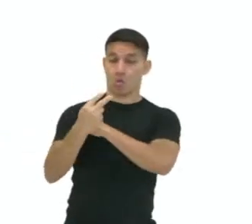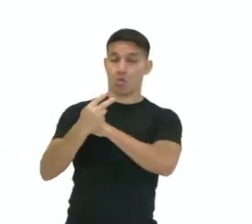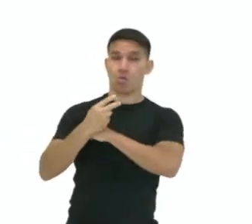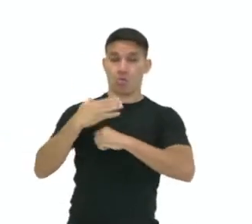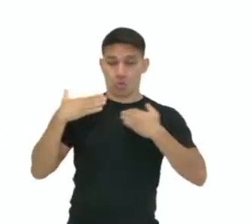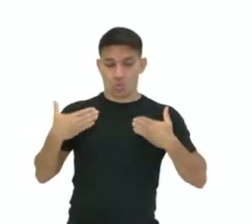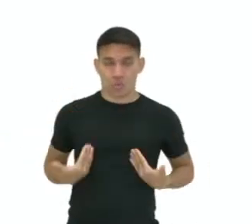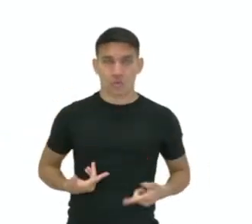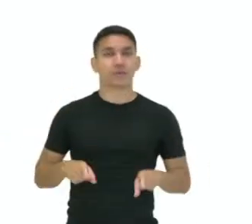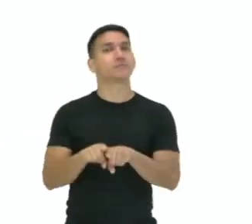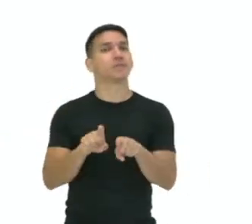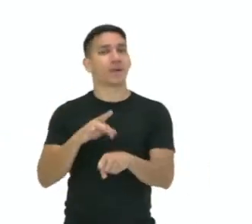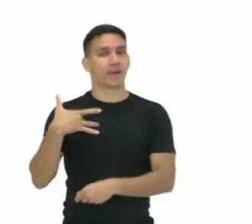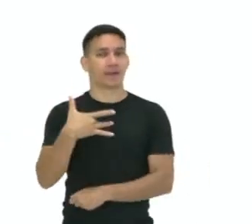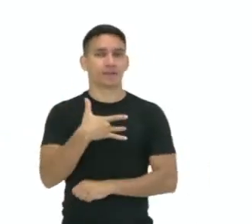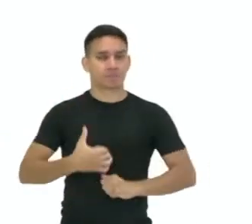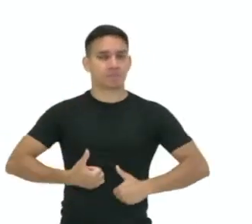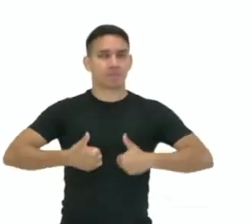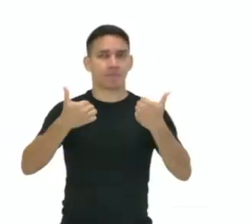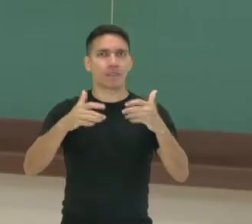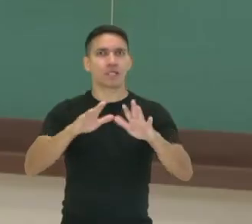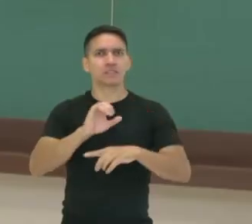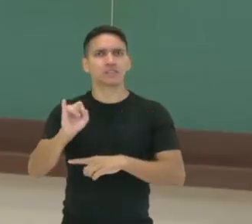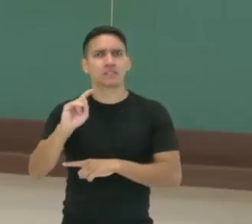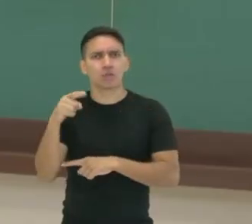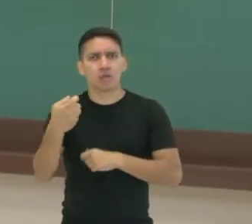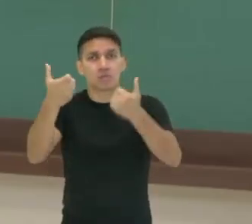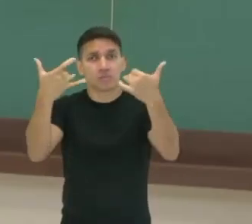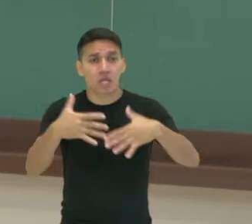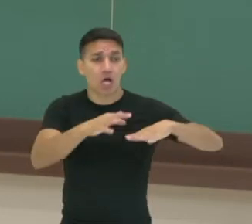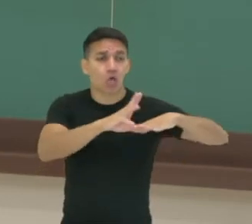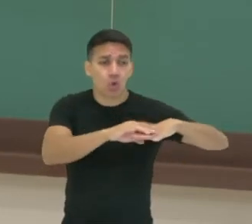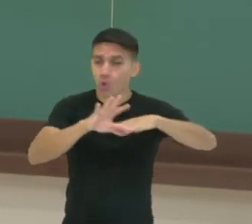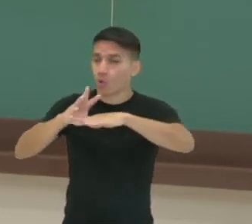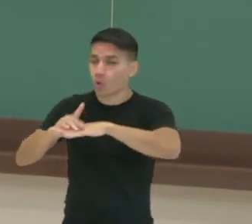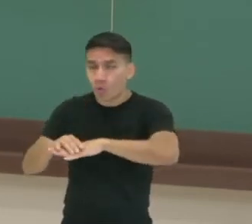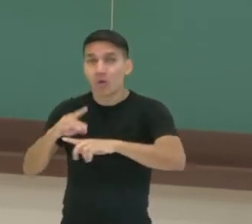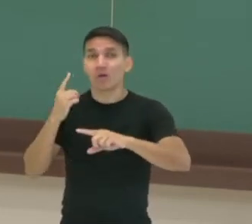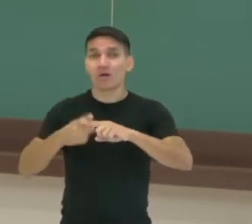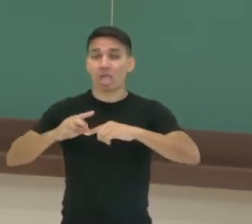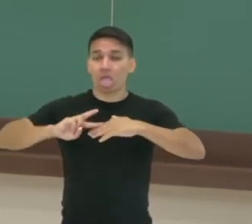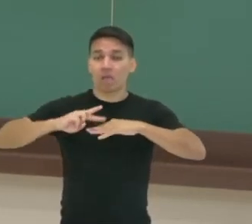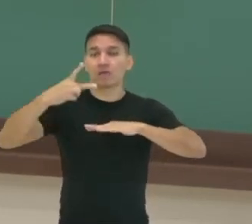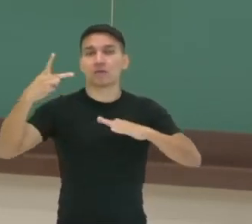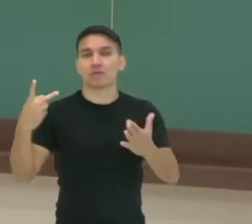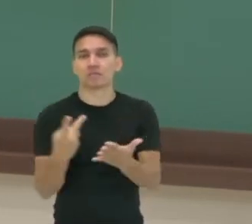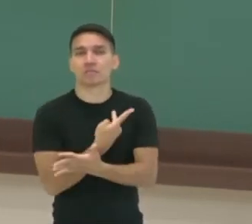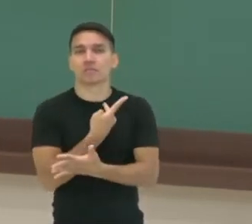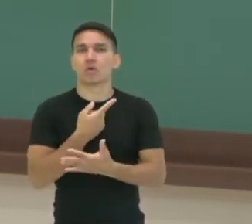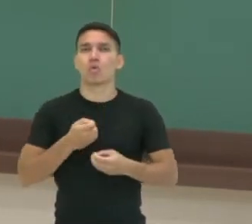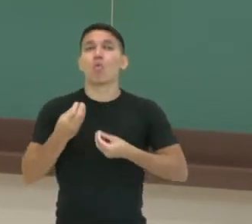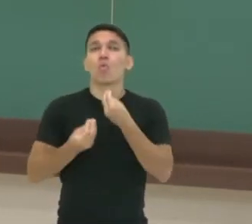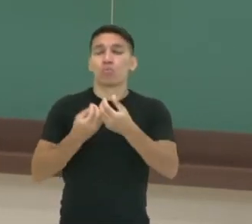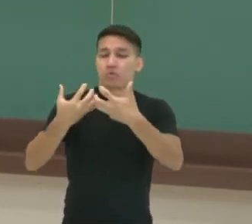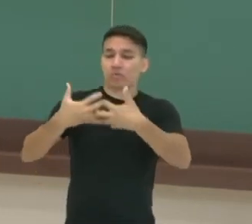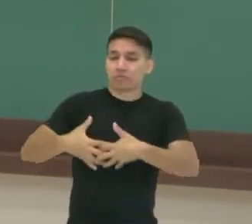falando de doenças que acometem o nosso sistema nervoso, nós temos que